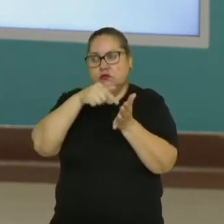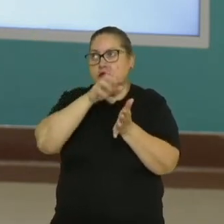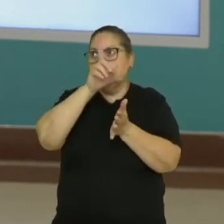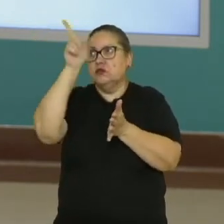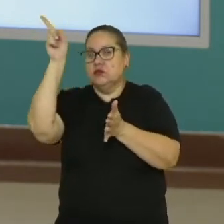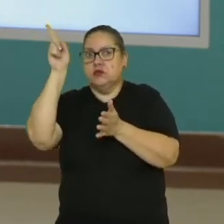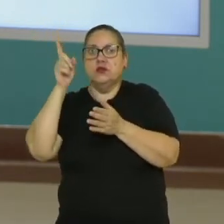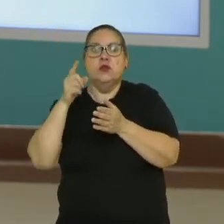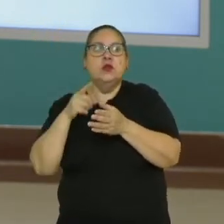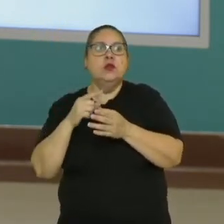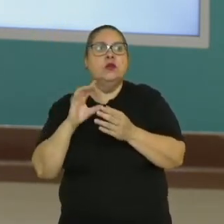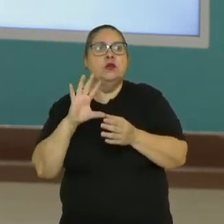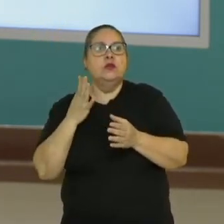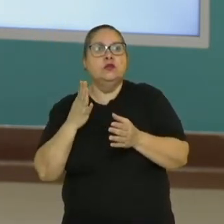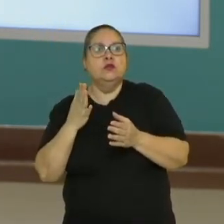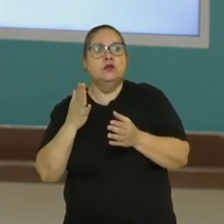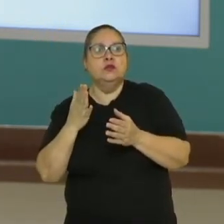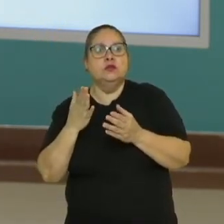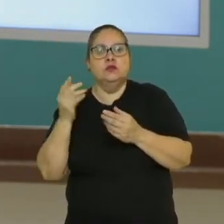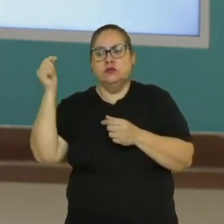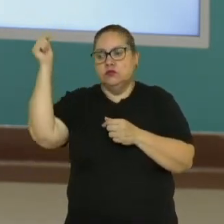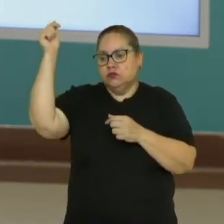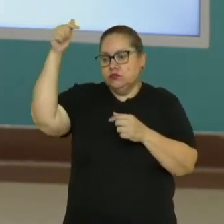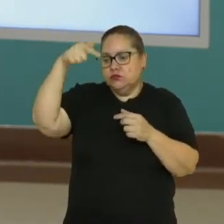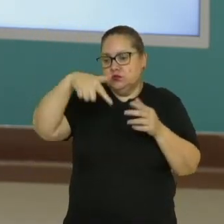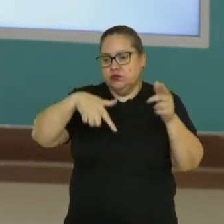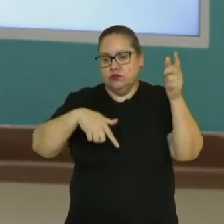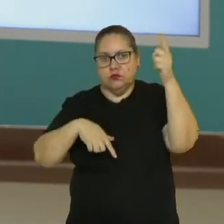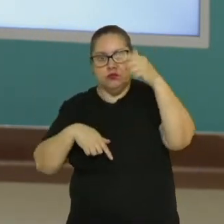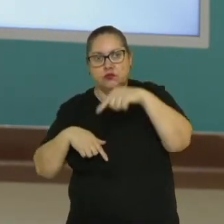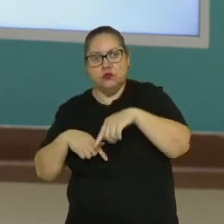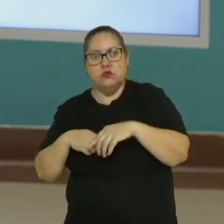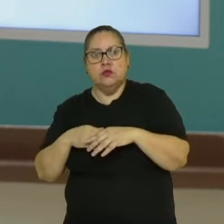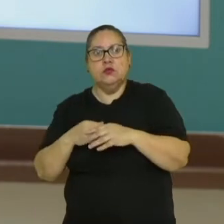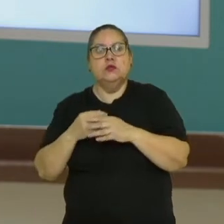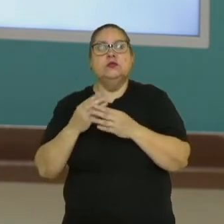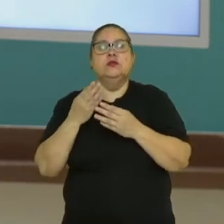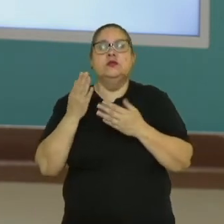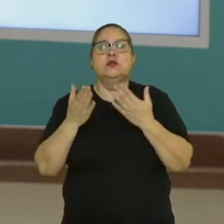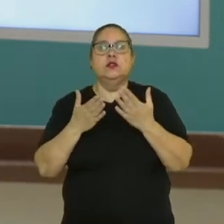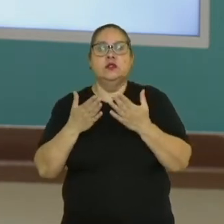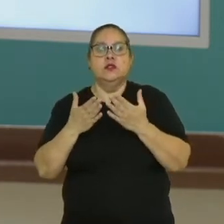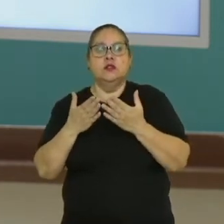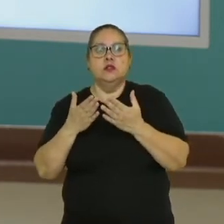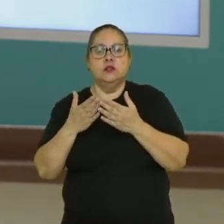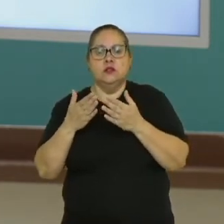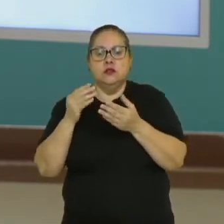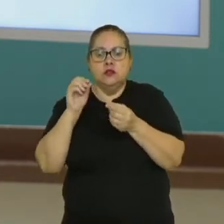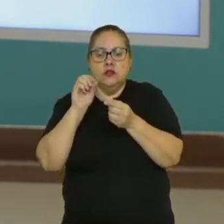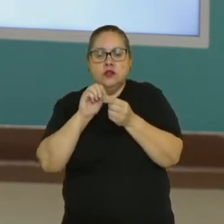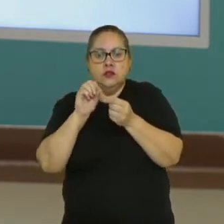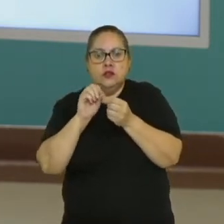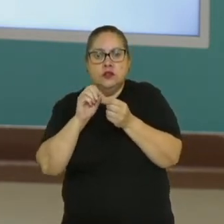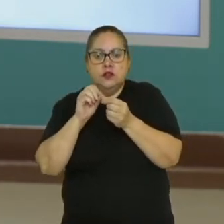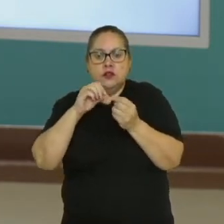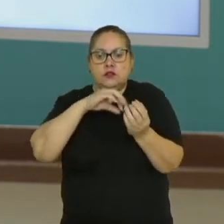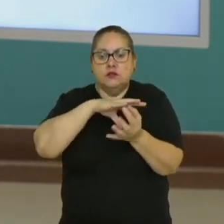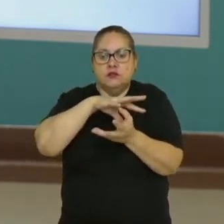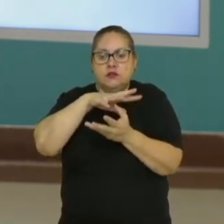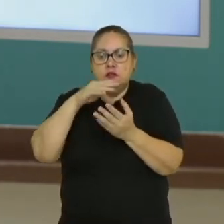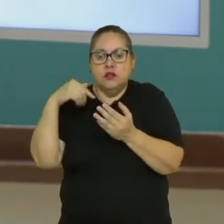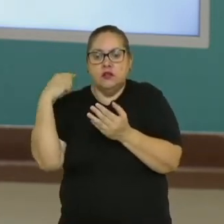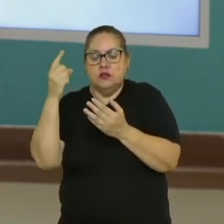espaço. Quando nós temos esses corpos oriundos, meteoroides, por exemplo, a composição da nossa